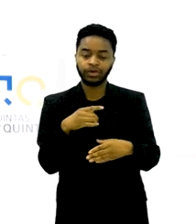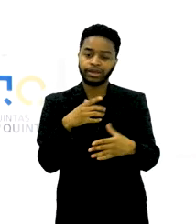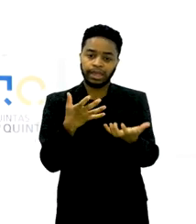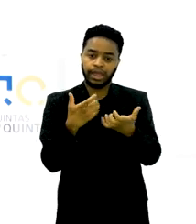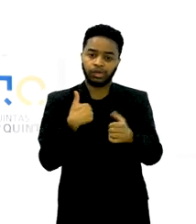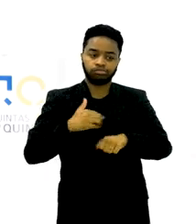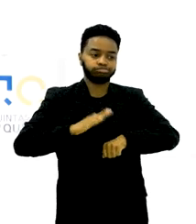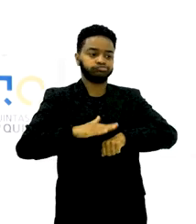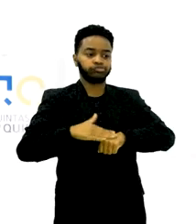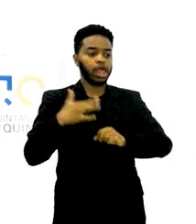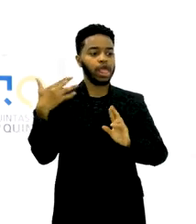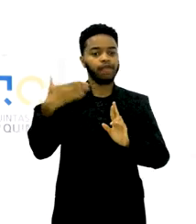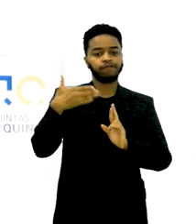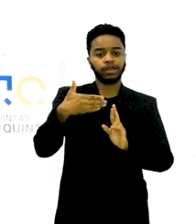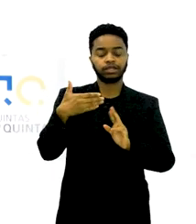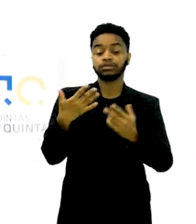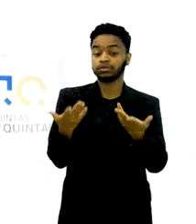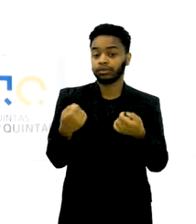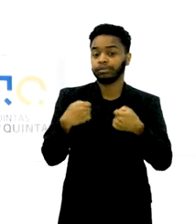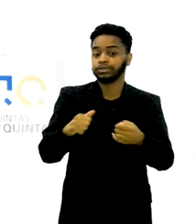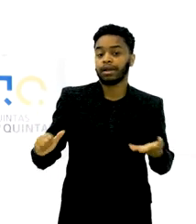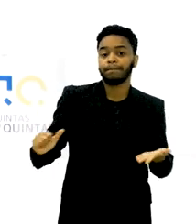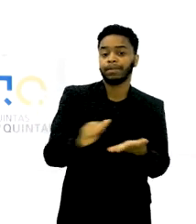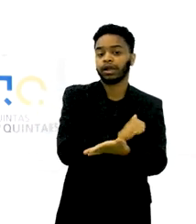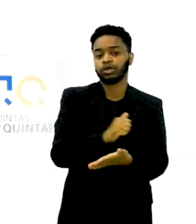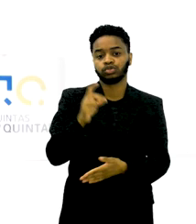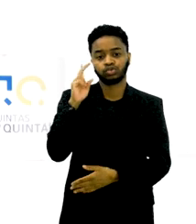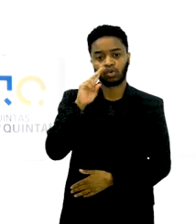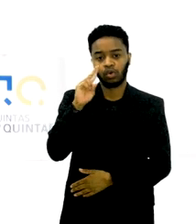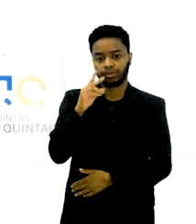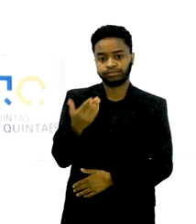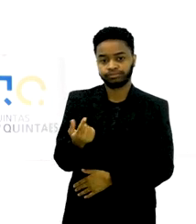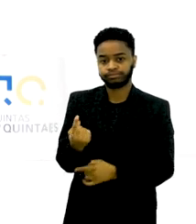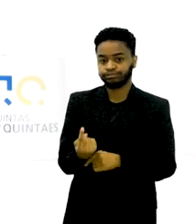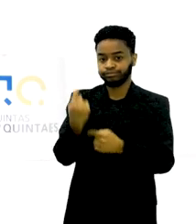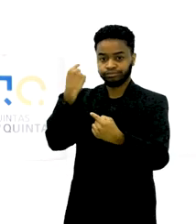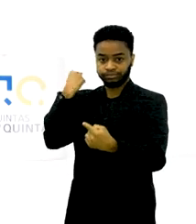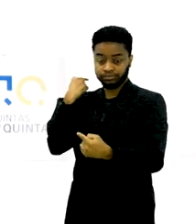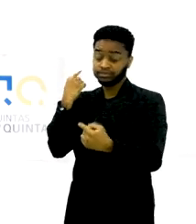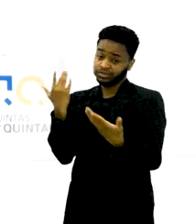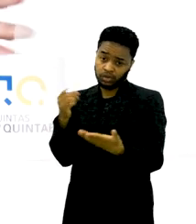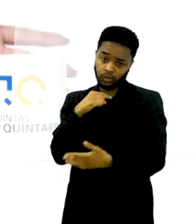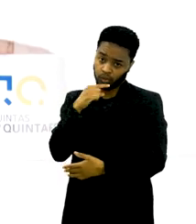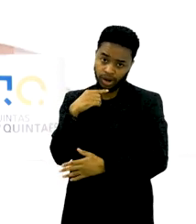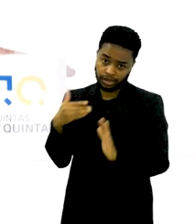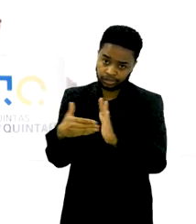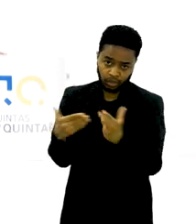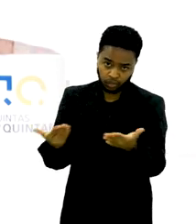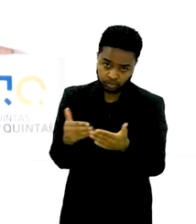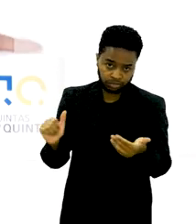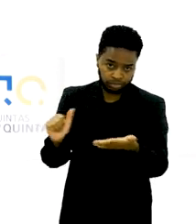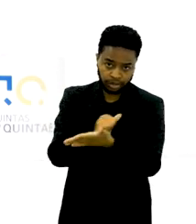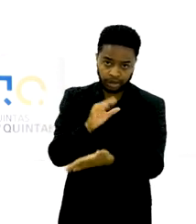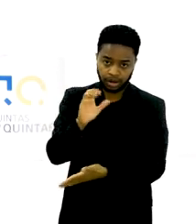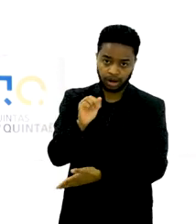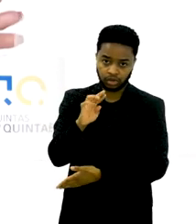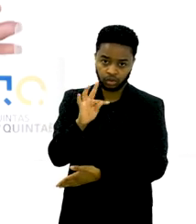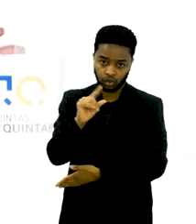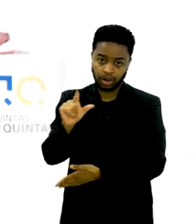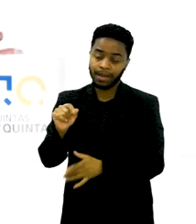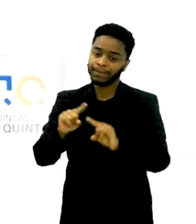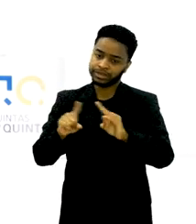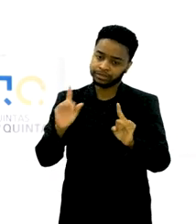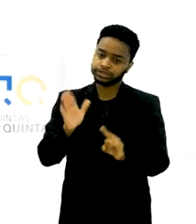ser a referência para ser referência tem que apagar essa história e E aí quer dizer você vê não conseguiram apagar a Cartola até hoje mas tentaram